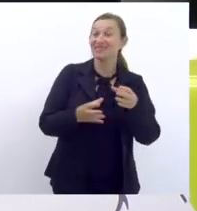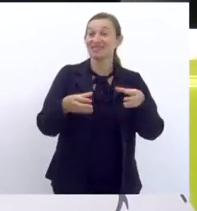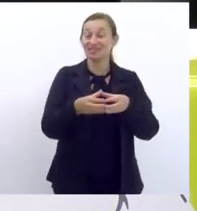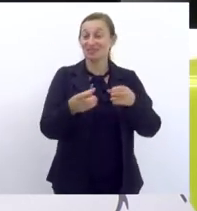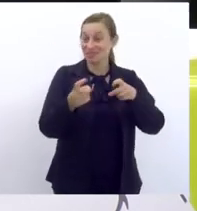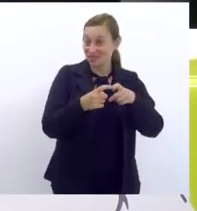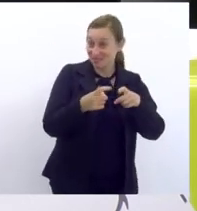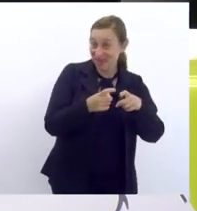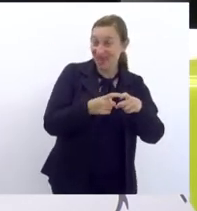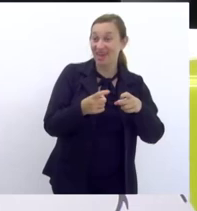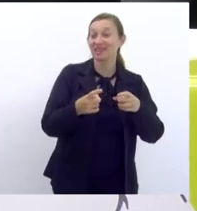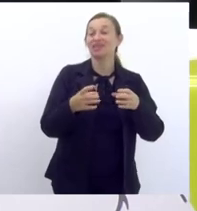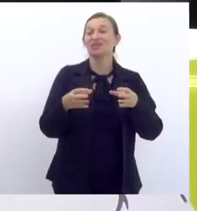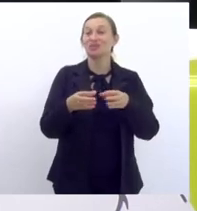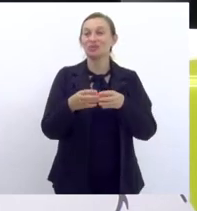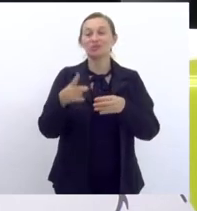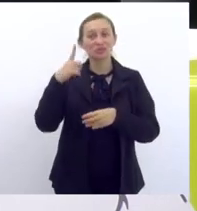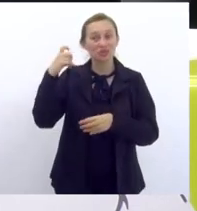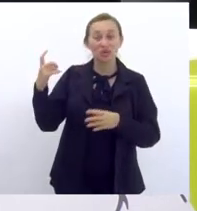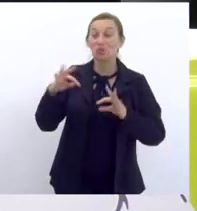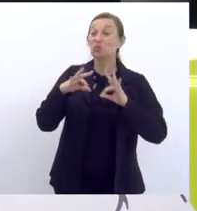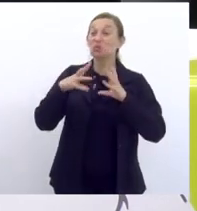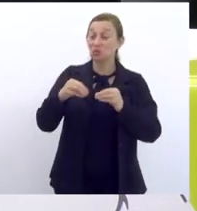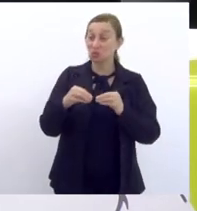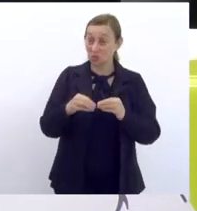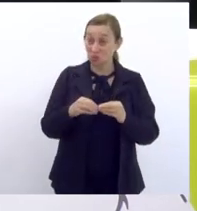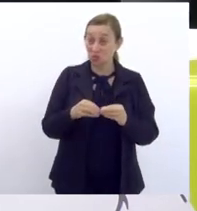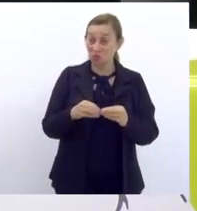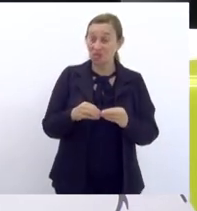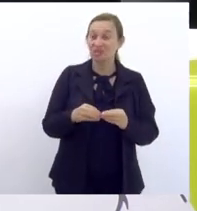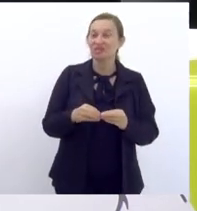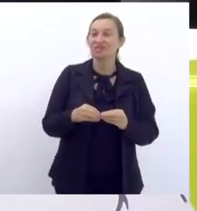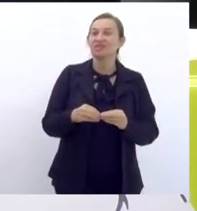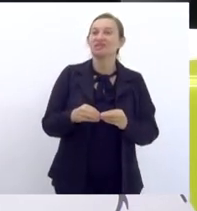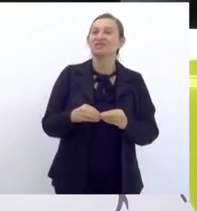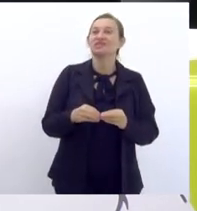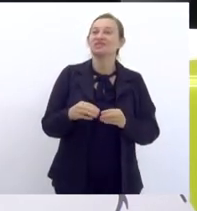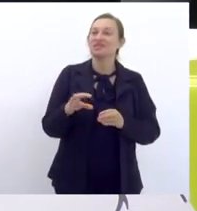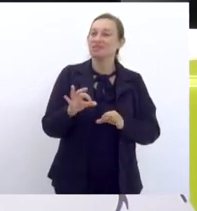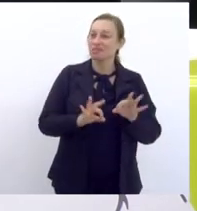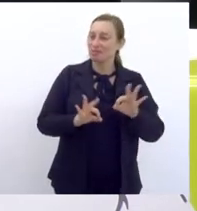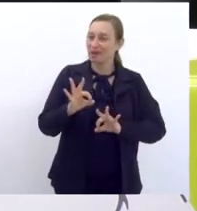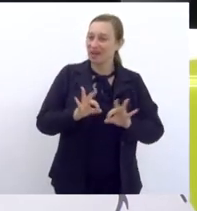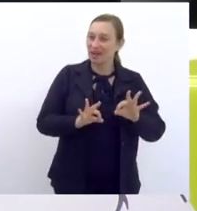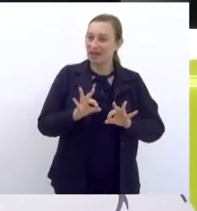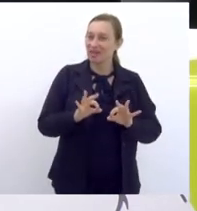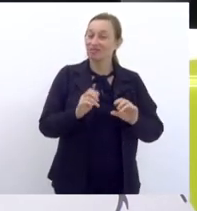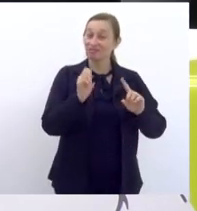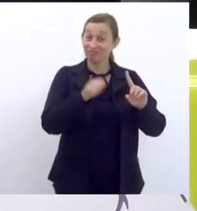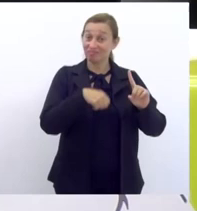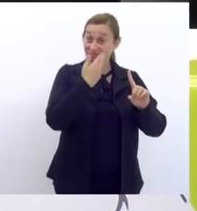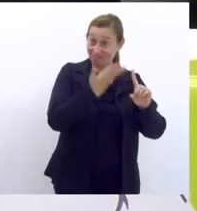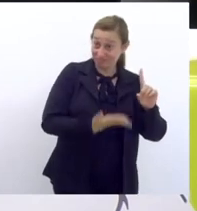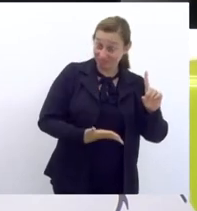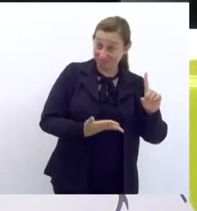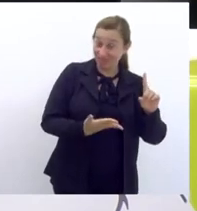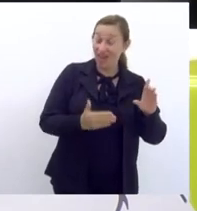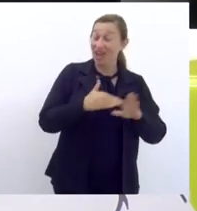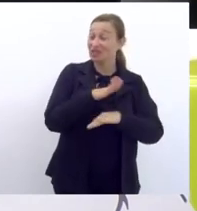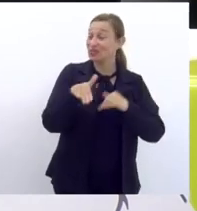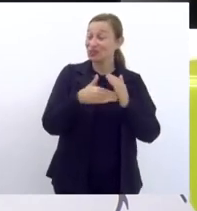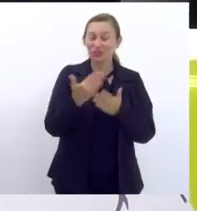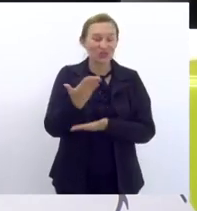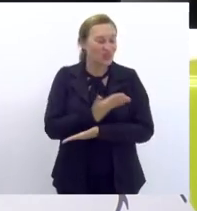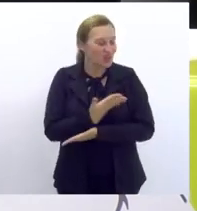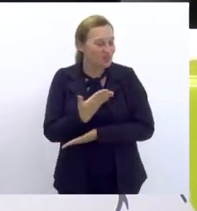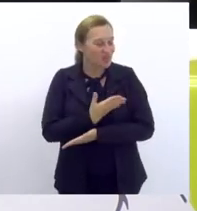departamento de som enfim todos aqueles que fizeram essa sessão ser possível a todos os